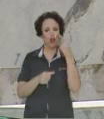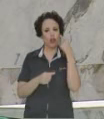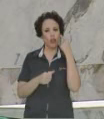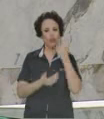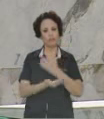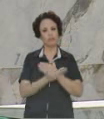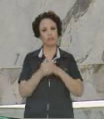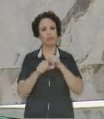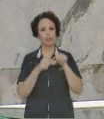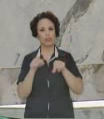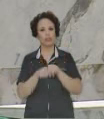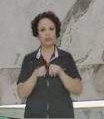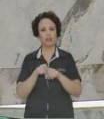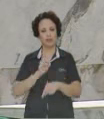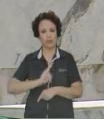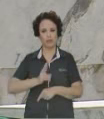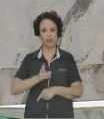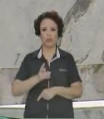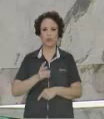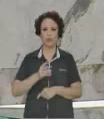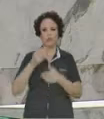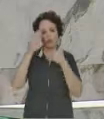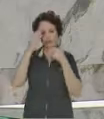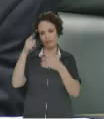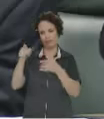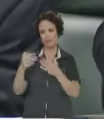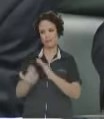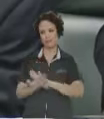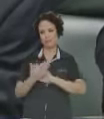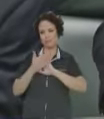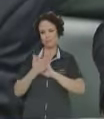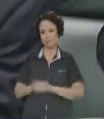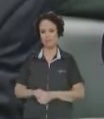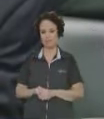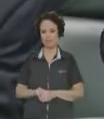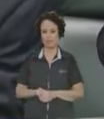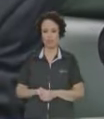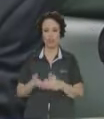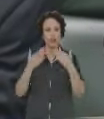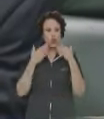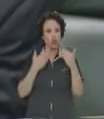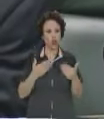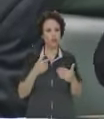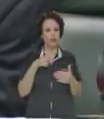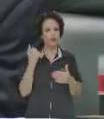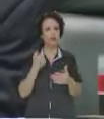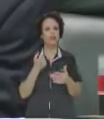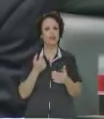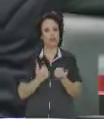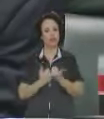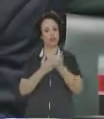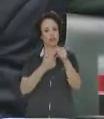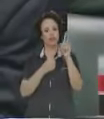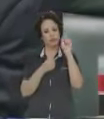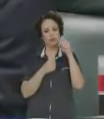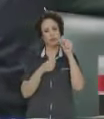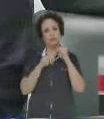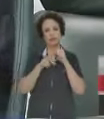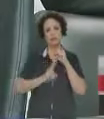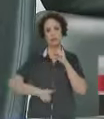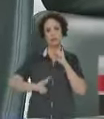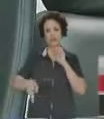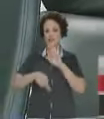prosseguir fortemente muito obrigado pelas palavras obrigado deputado conte conosco com essa casa o senhor sempre pt pertencerá à